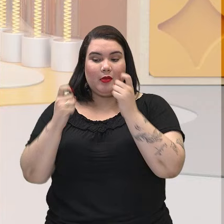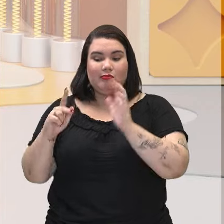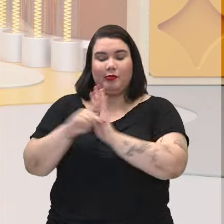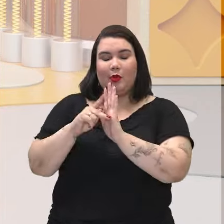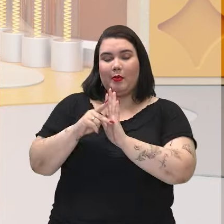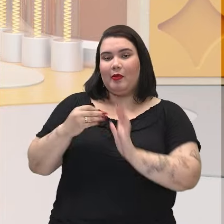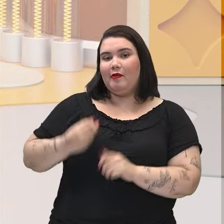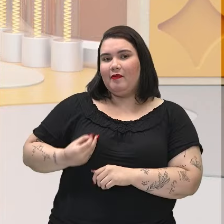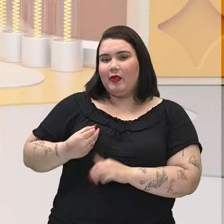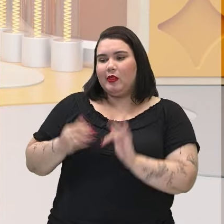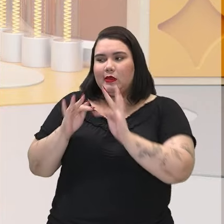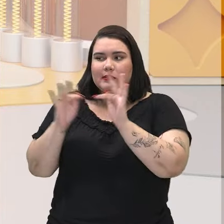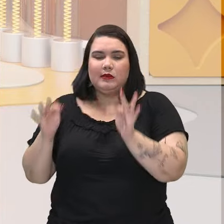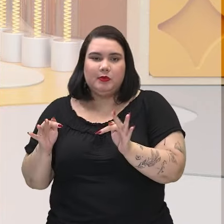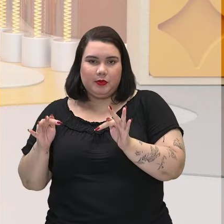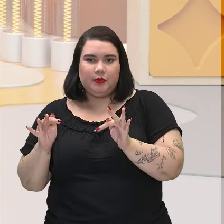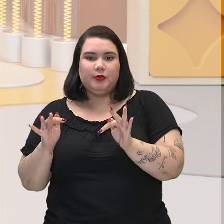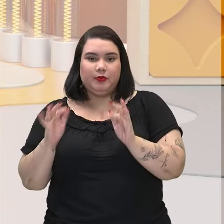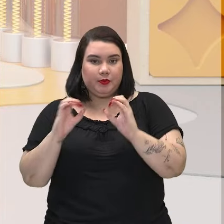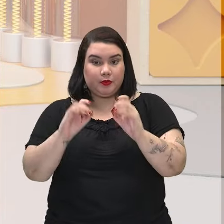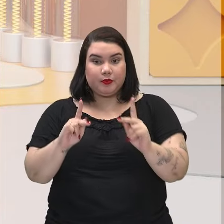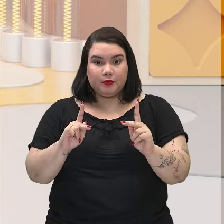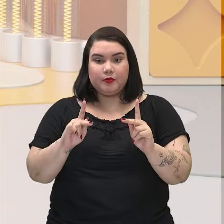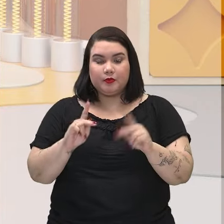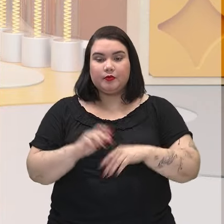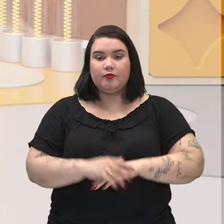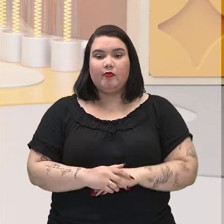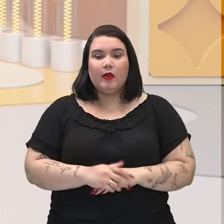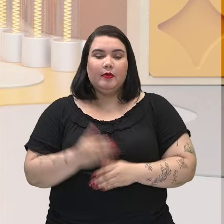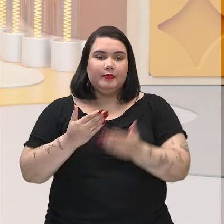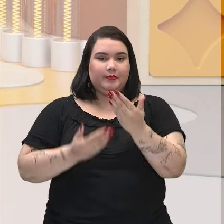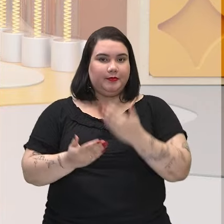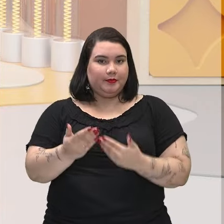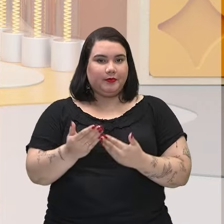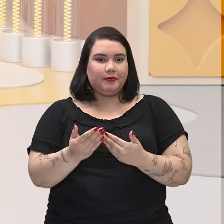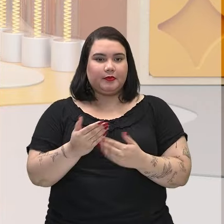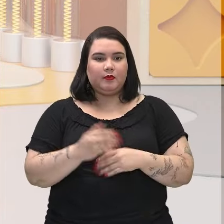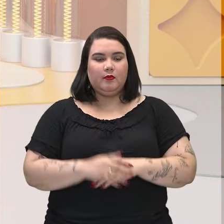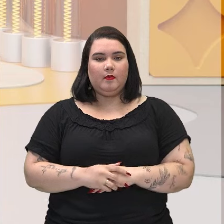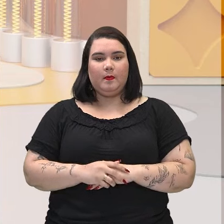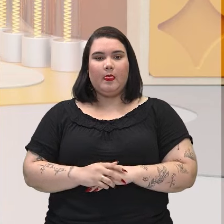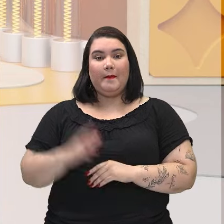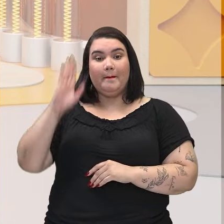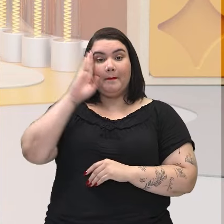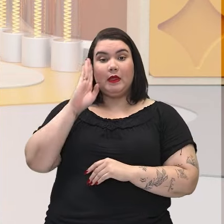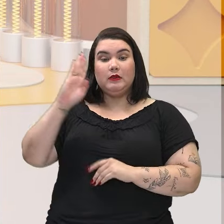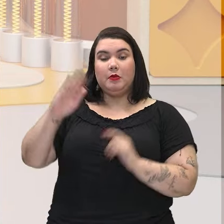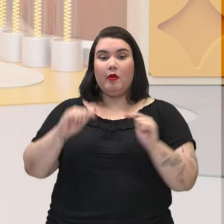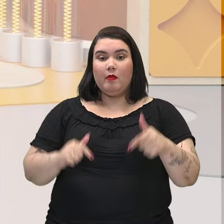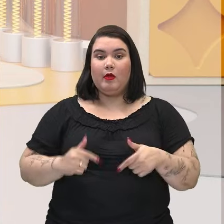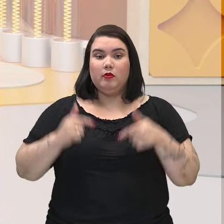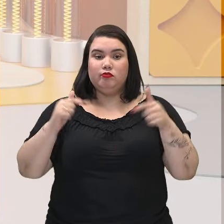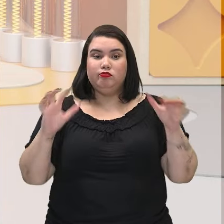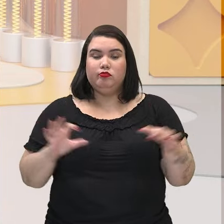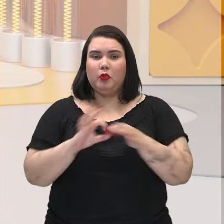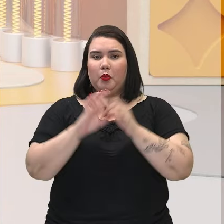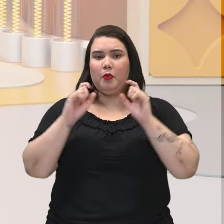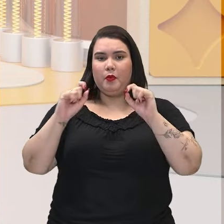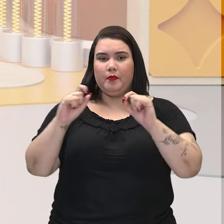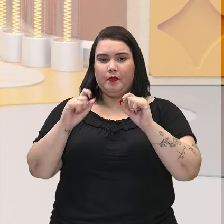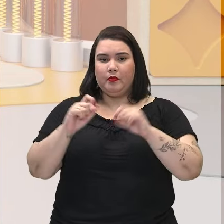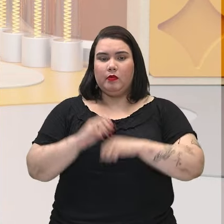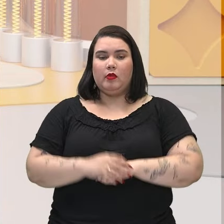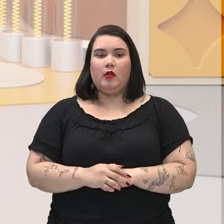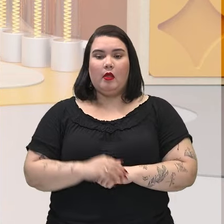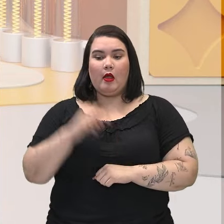mais simples de sobrevivência, ok? Continuando. As principais ações incluíam a tomada do